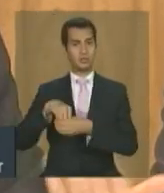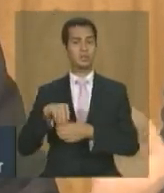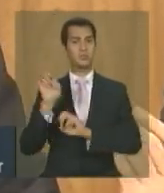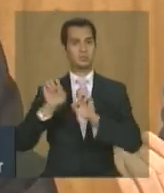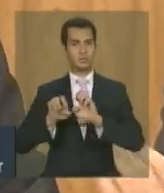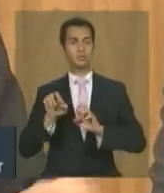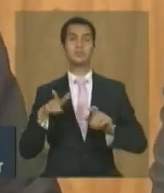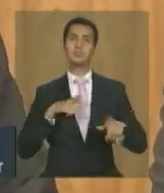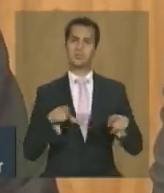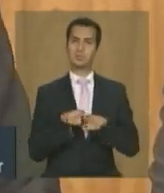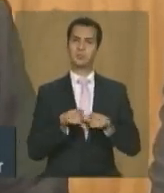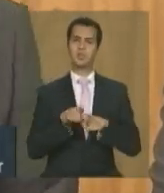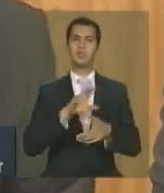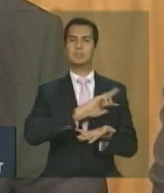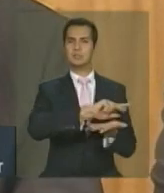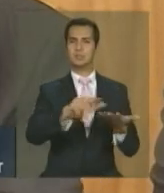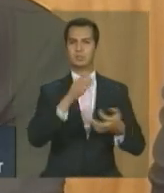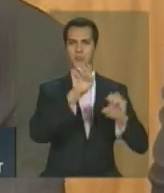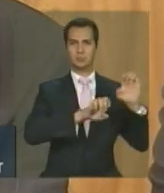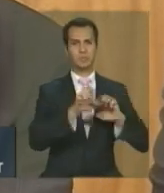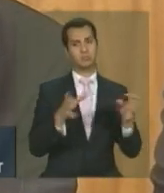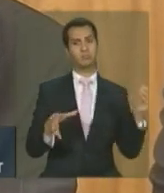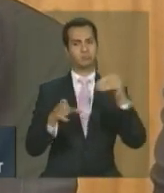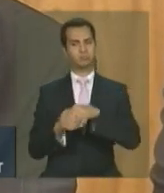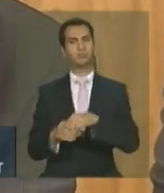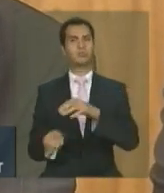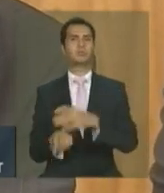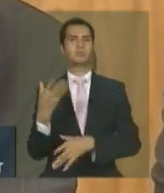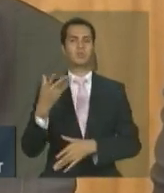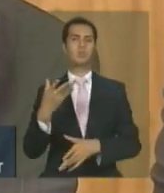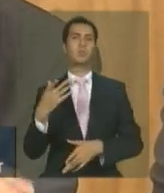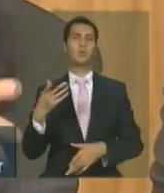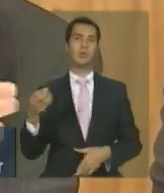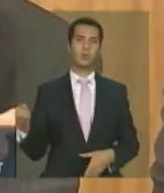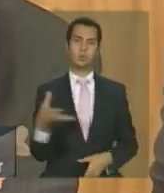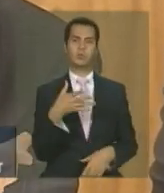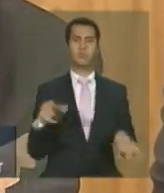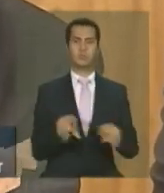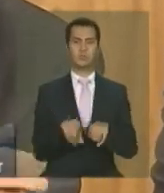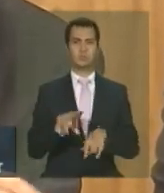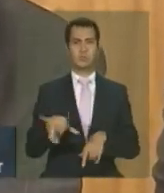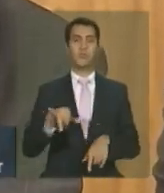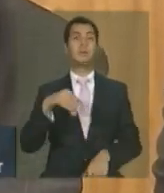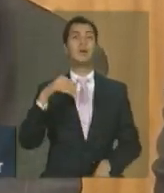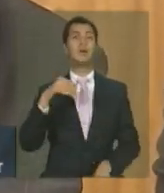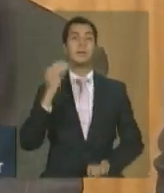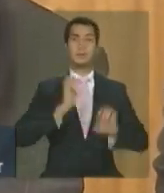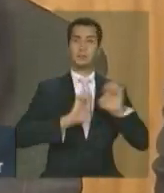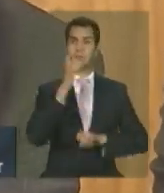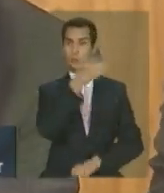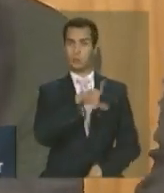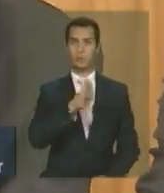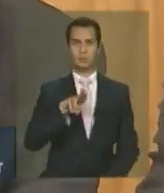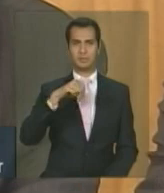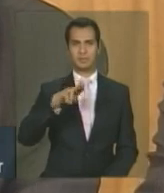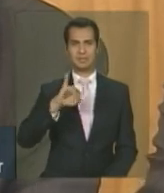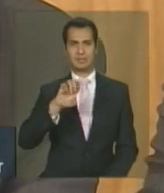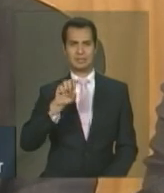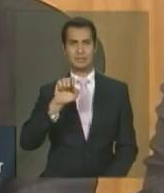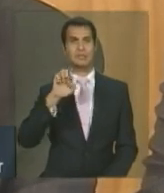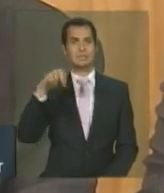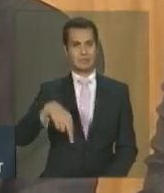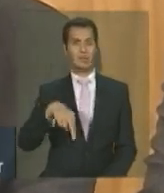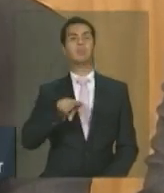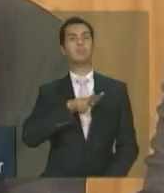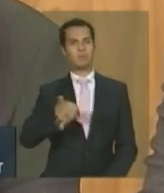anunciou, alguns dias atrás, a construção de uma fábrica na região, e a semana que vem, provavelmente, a